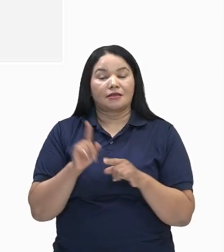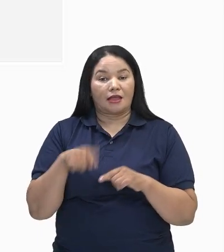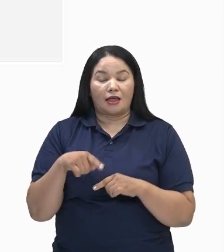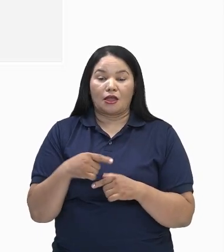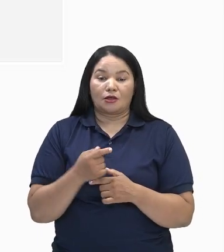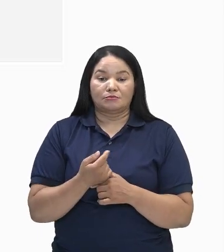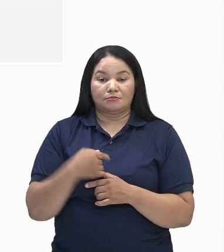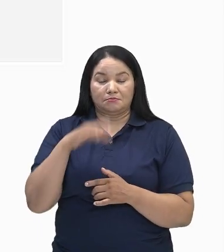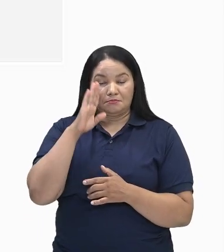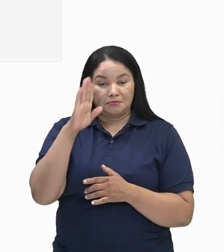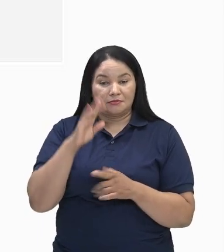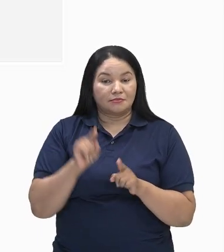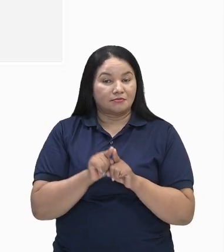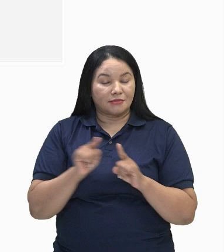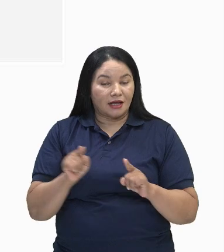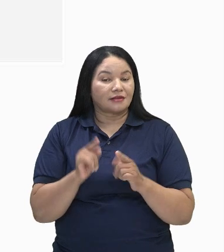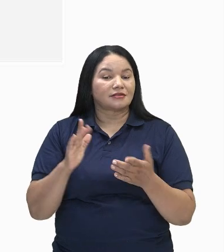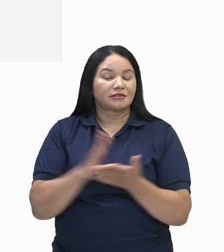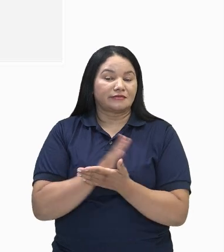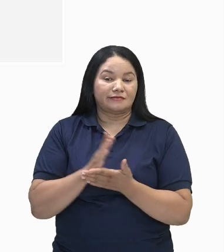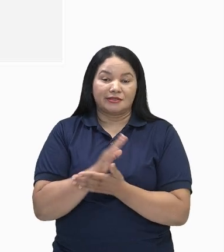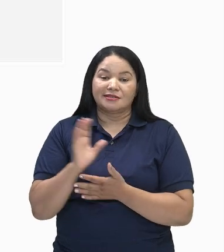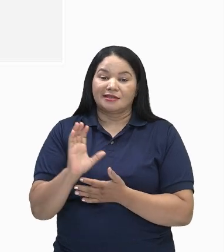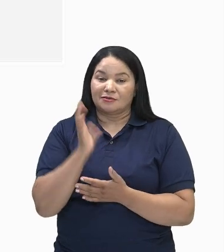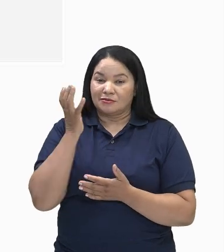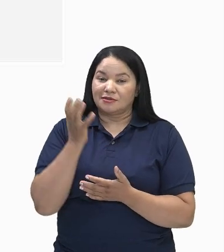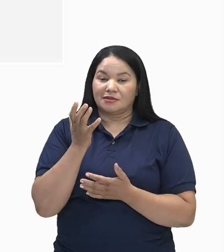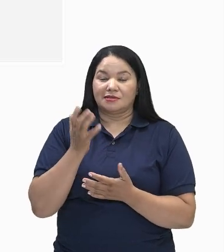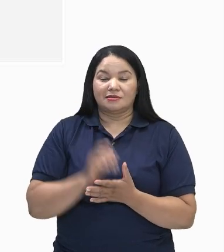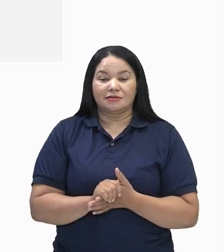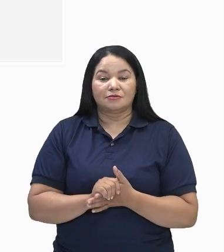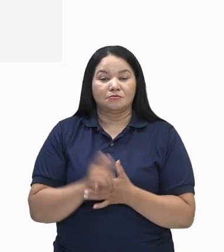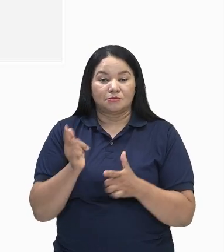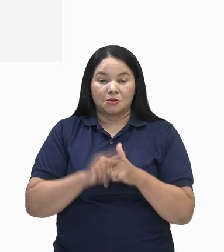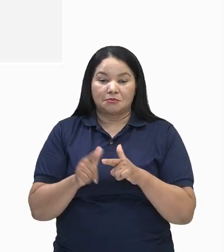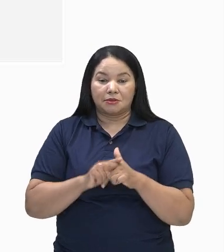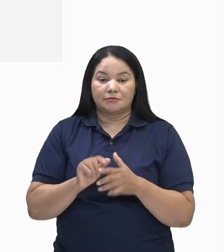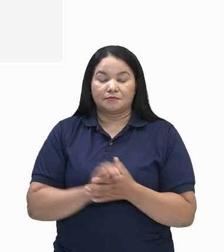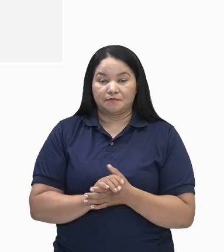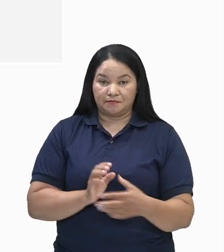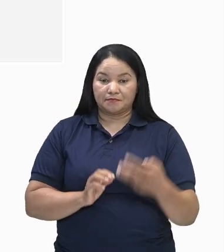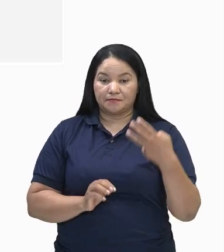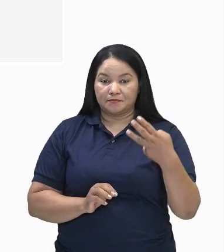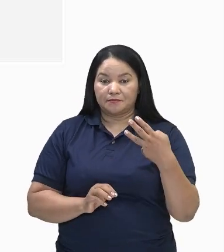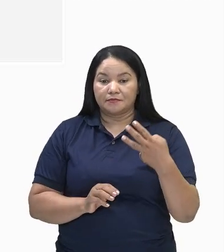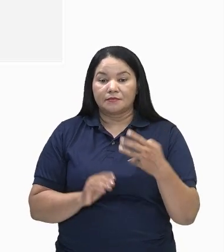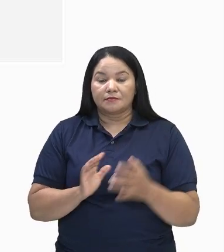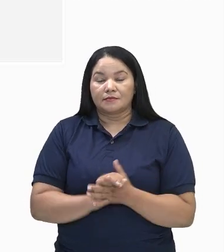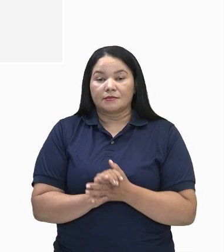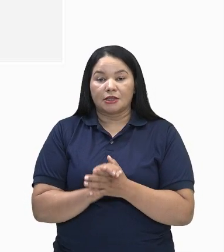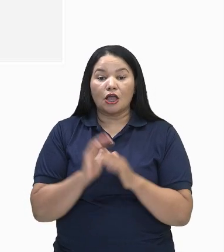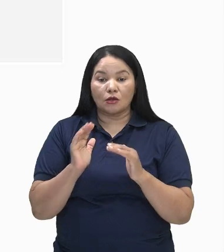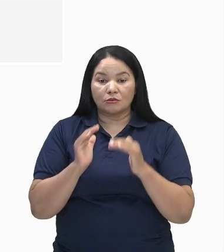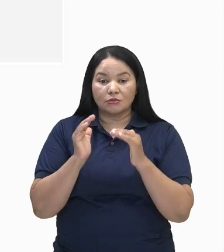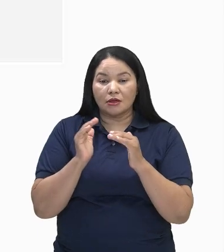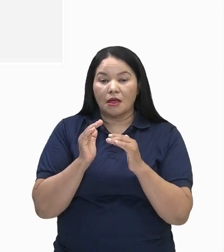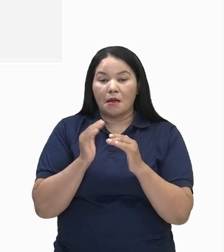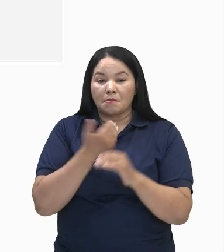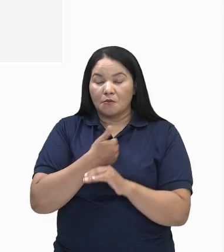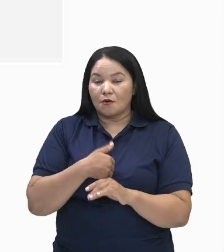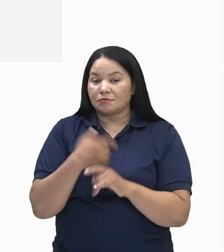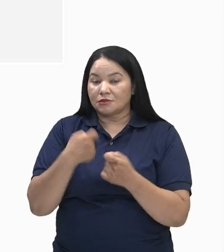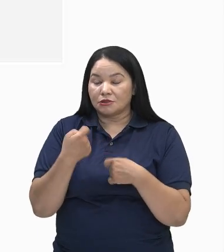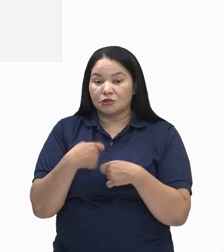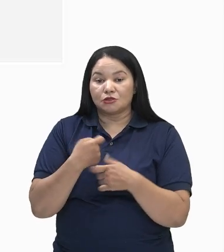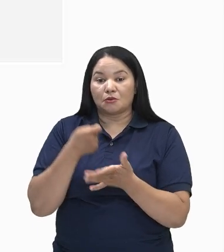ideal, mas a realidade às vezes é outra. 3, a sociedade e as autoridades públicas terão a obrigação